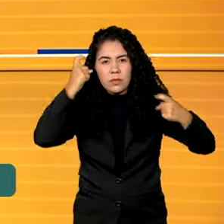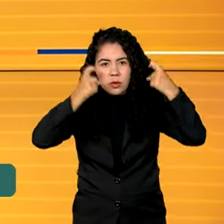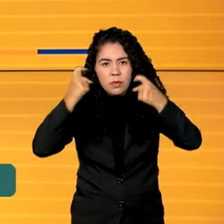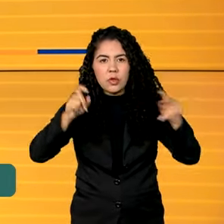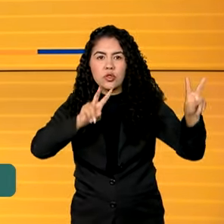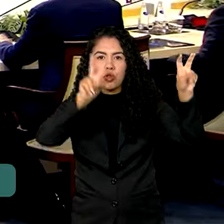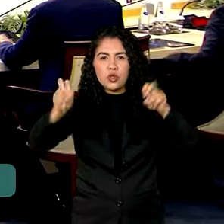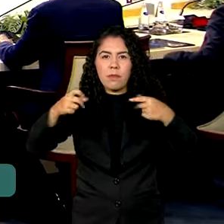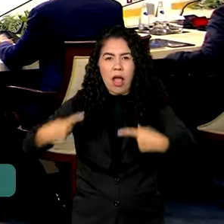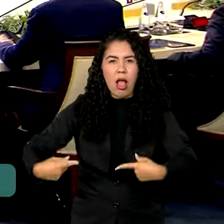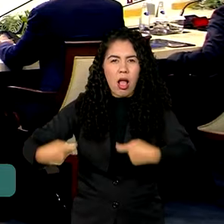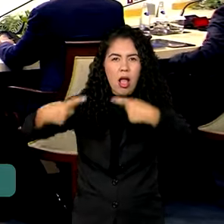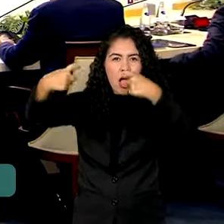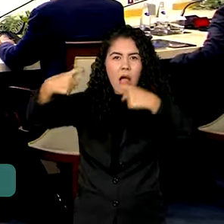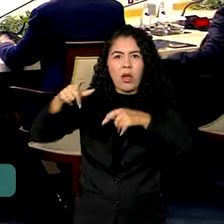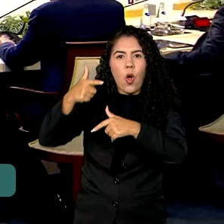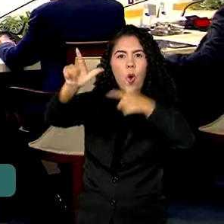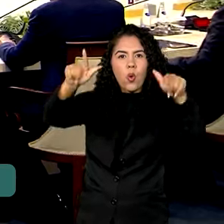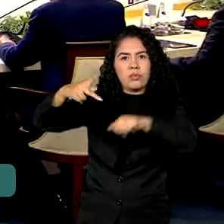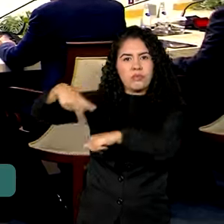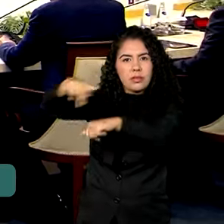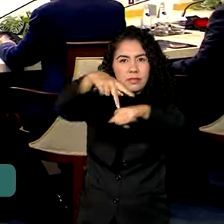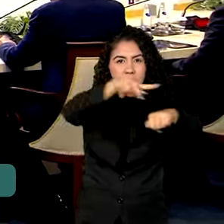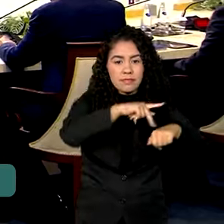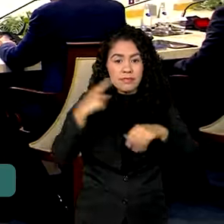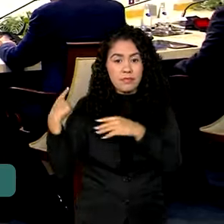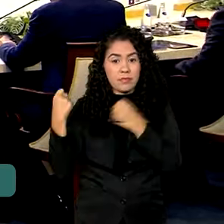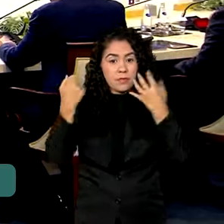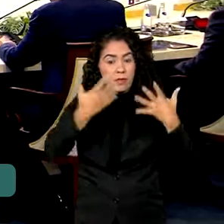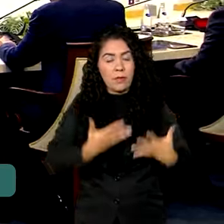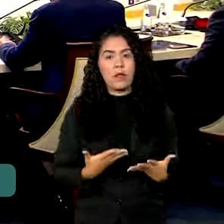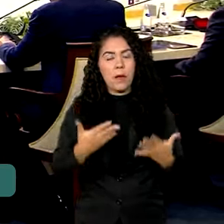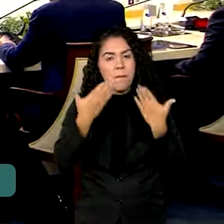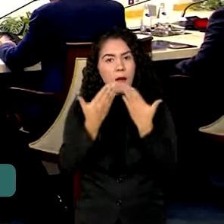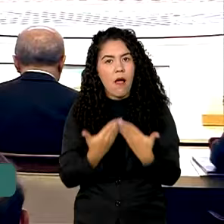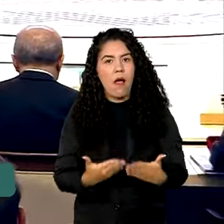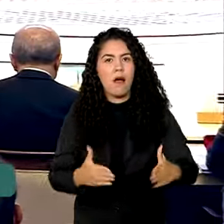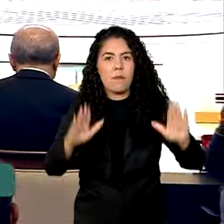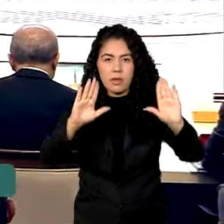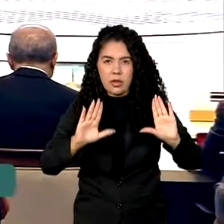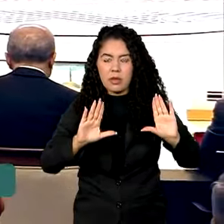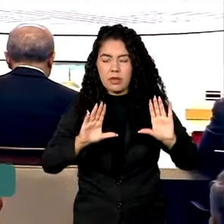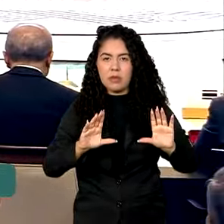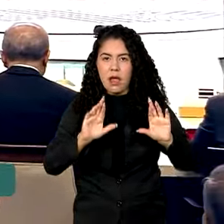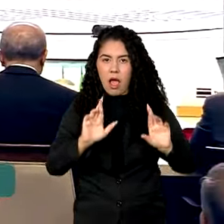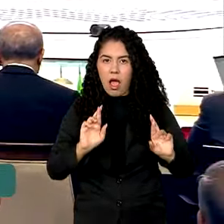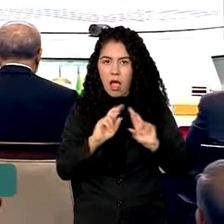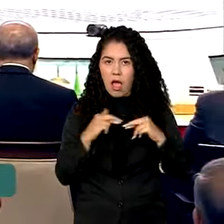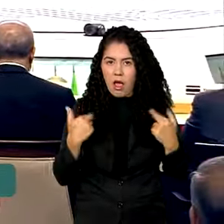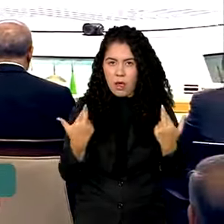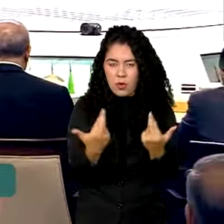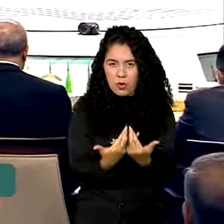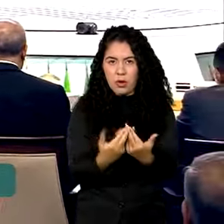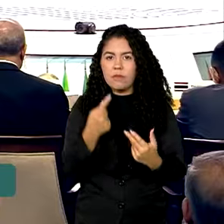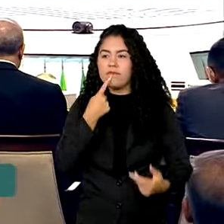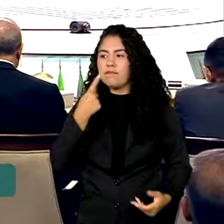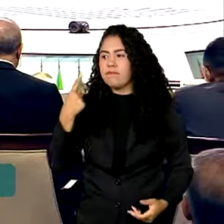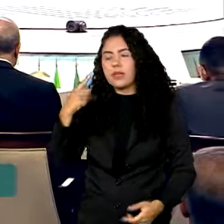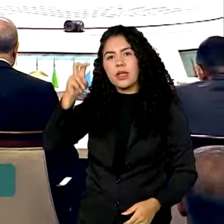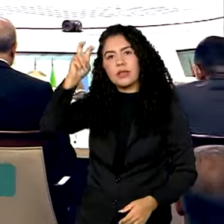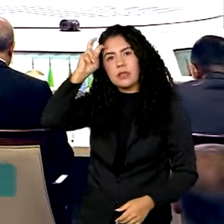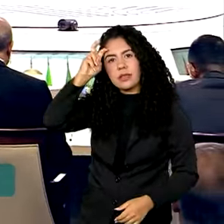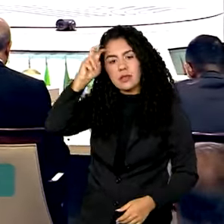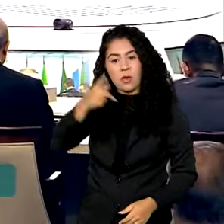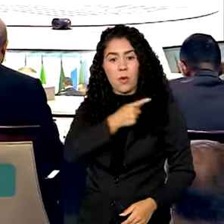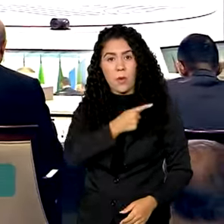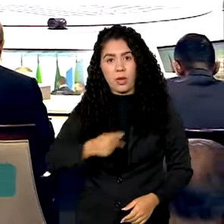internacionais. No discurso para abrir a reunião do segmento ampliado da cúpula do BRICS nesta quinta-feira, o